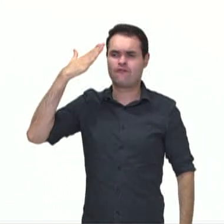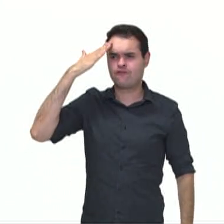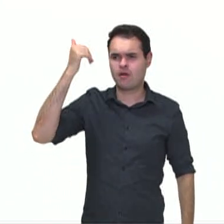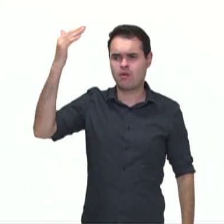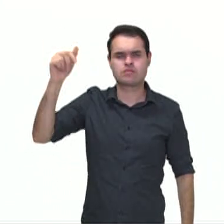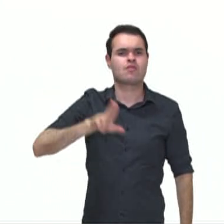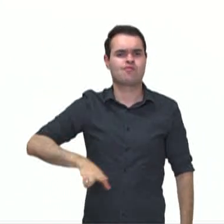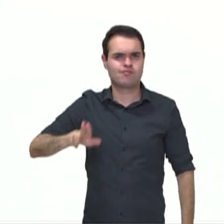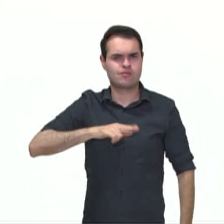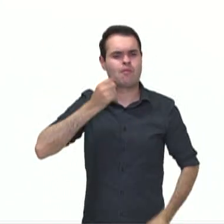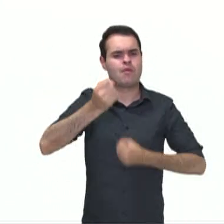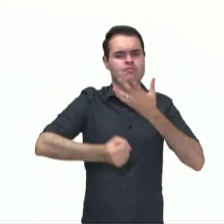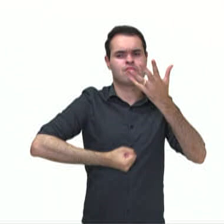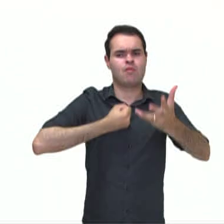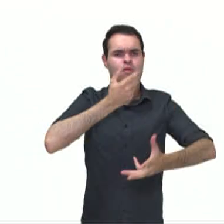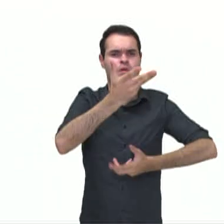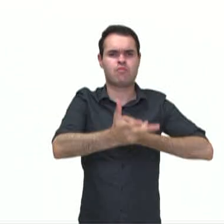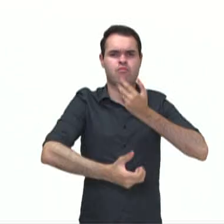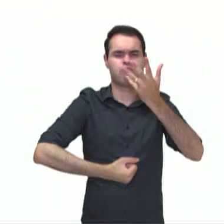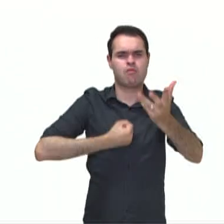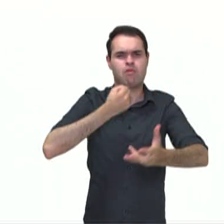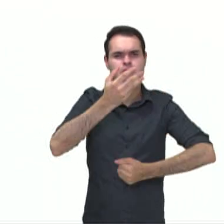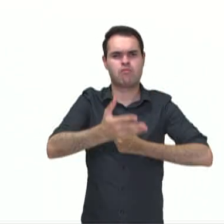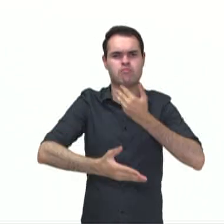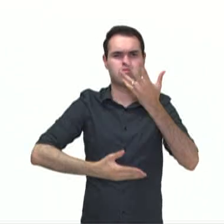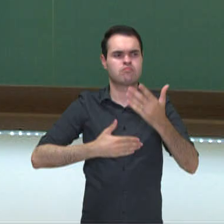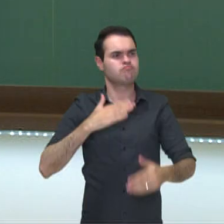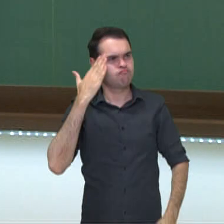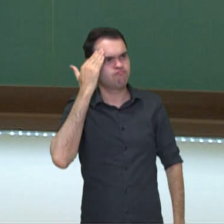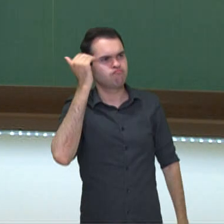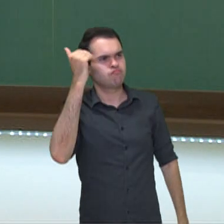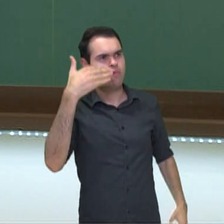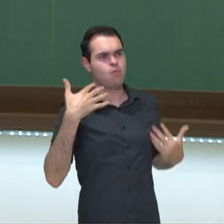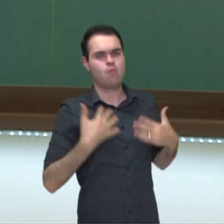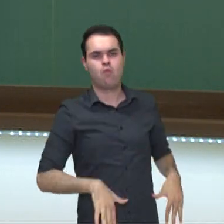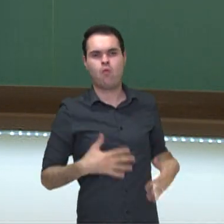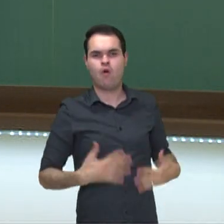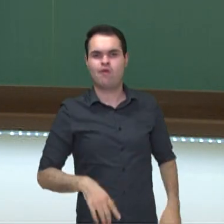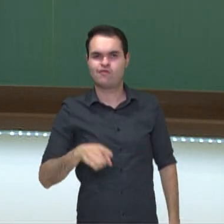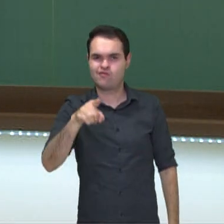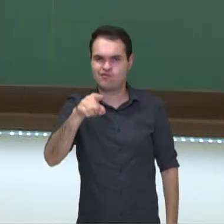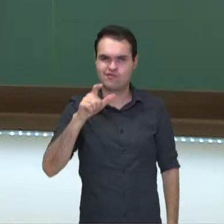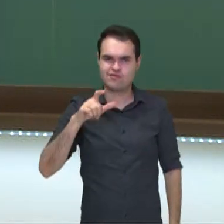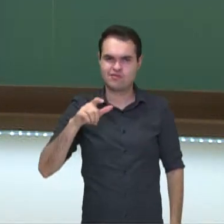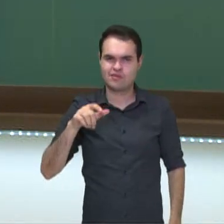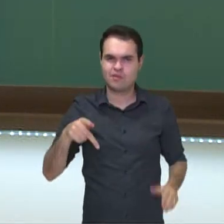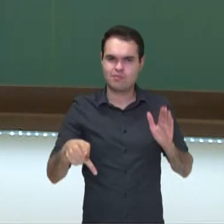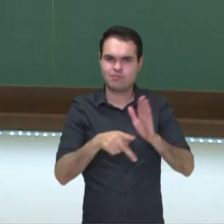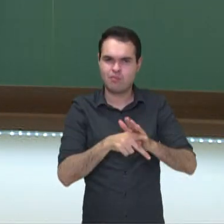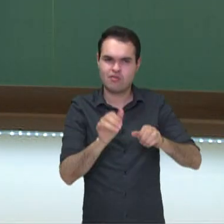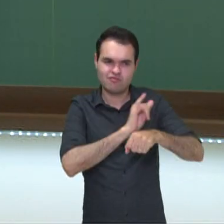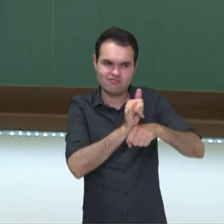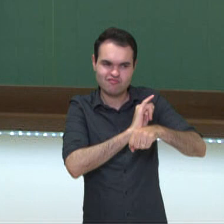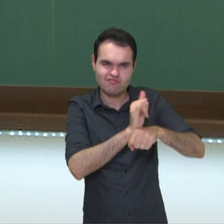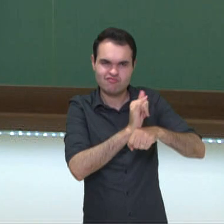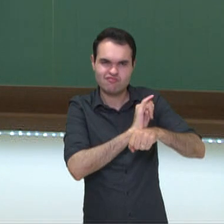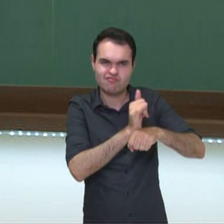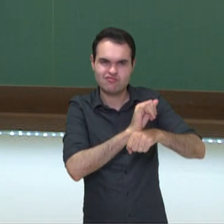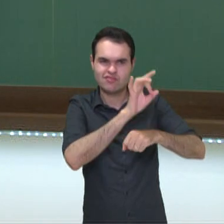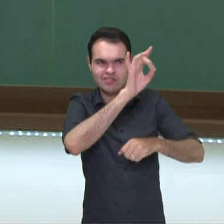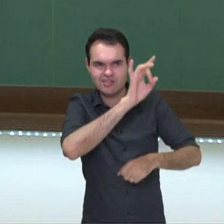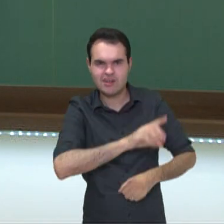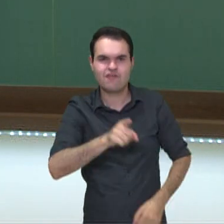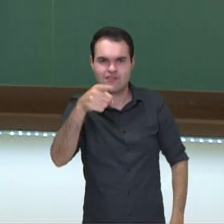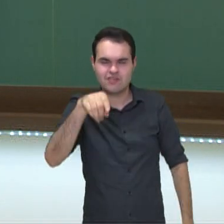a oratória como forma de se destacarem. Aqueles YouTubers que vocês conhecem, os